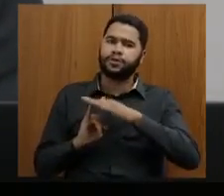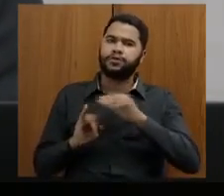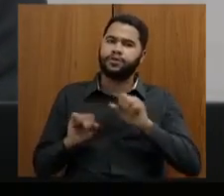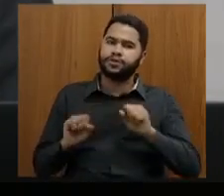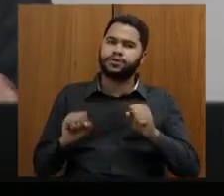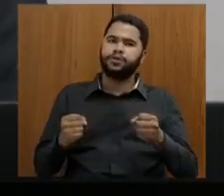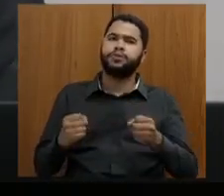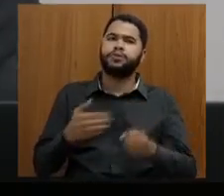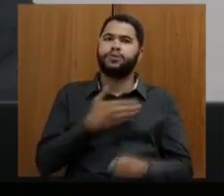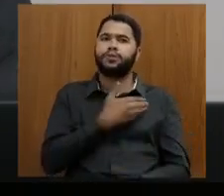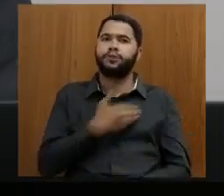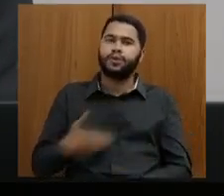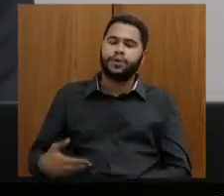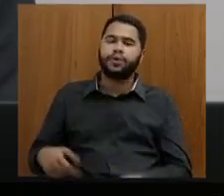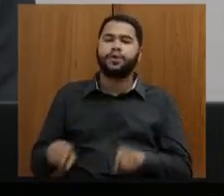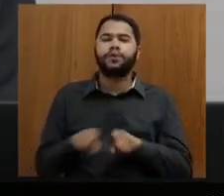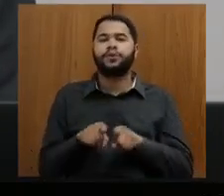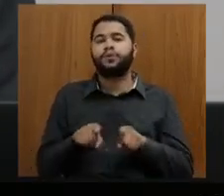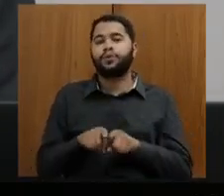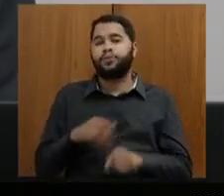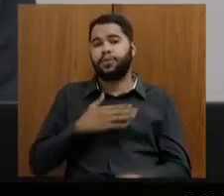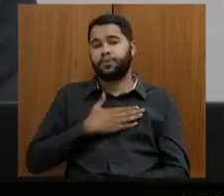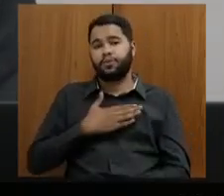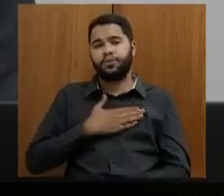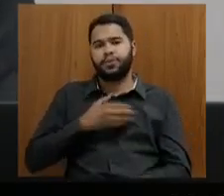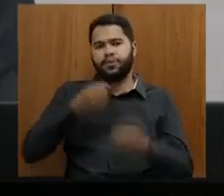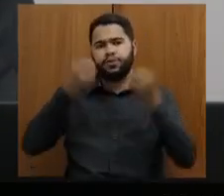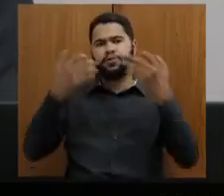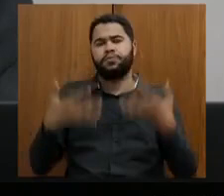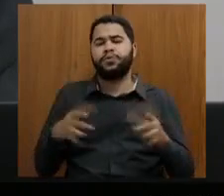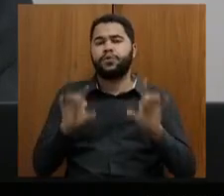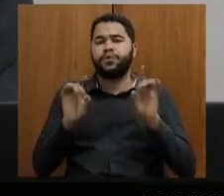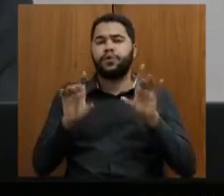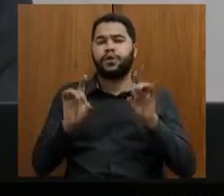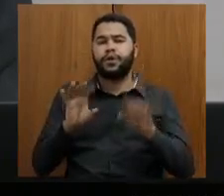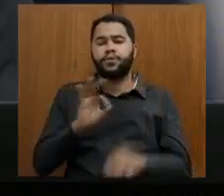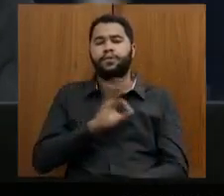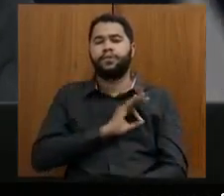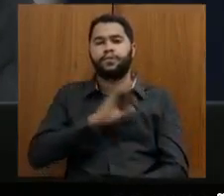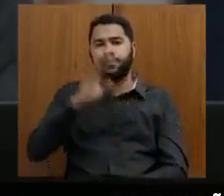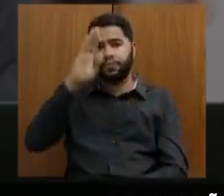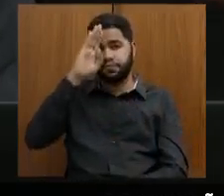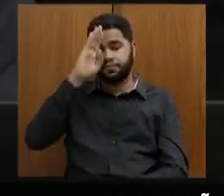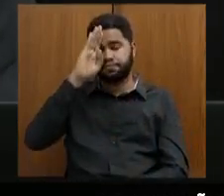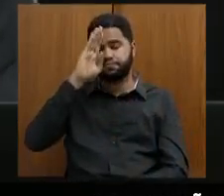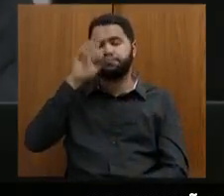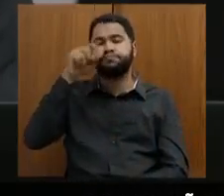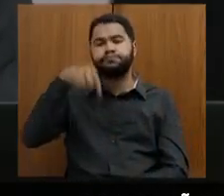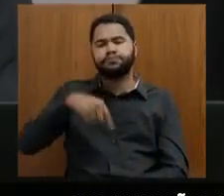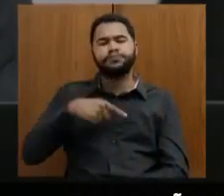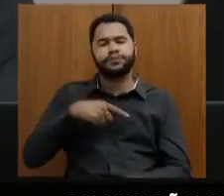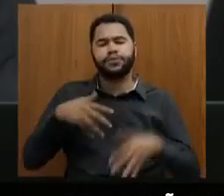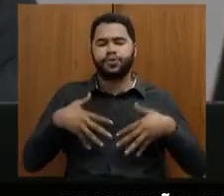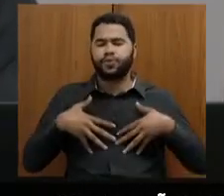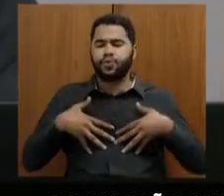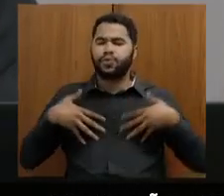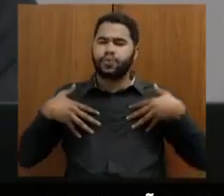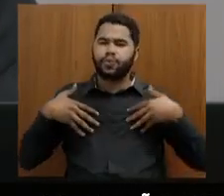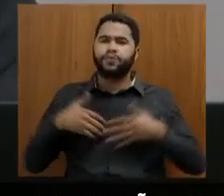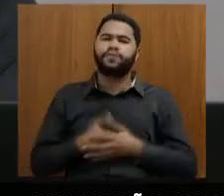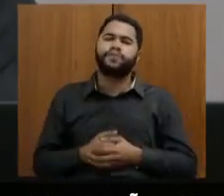pública e do meu caso eu falo de forma muito especial a Polícia Militar Aqui a gente tem muito orgulho